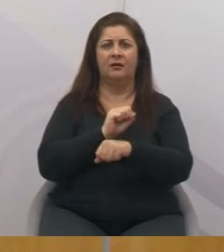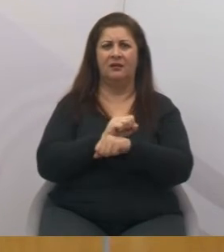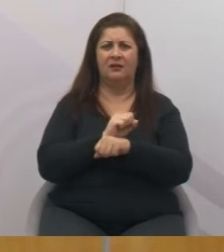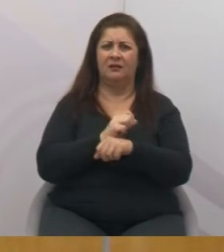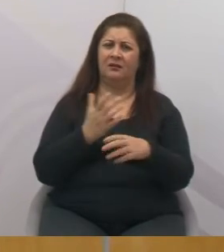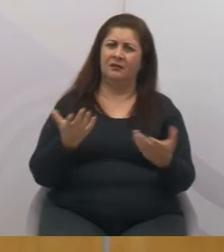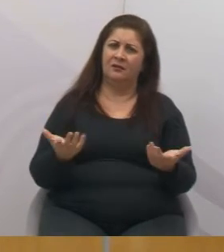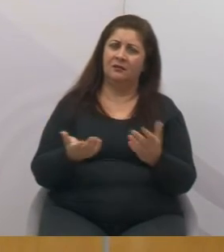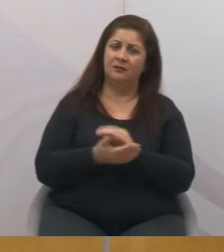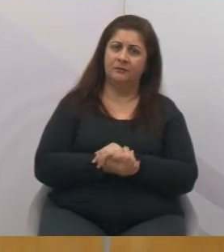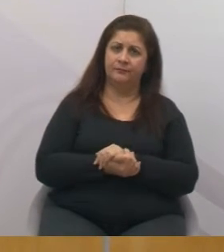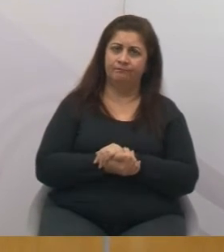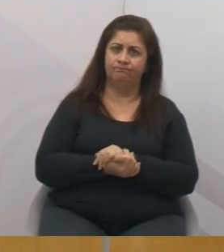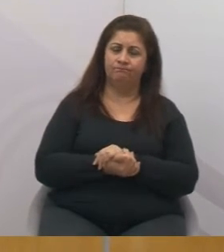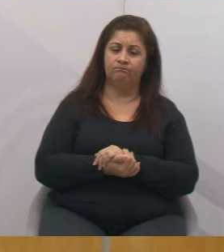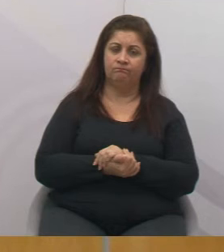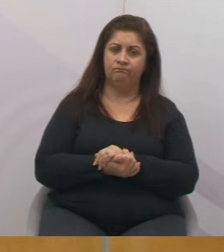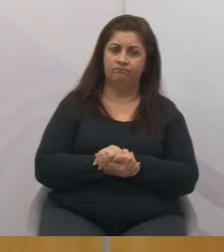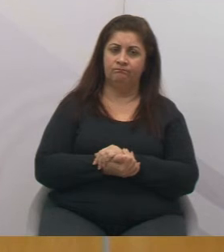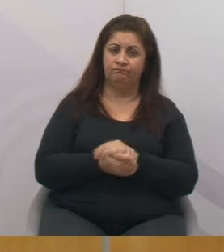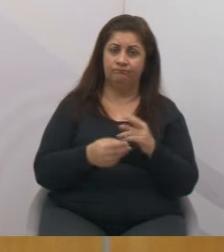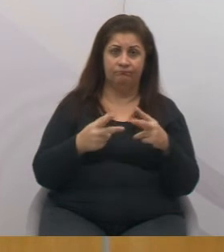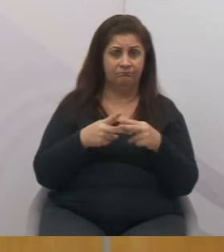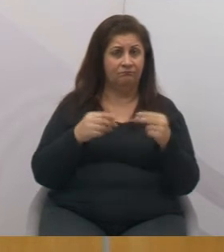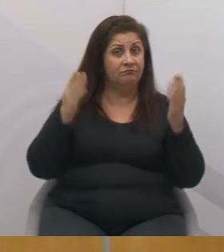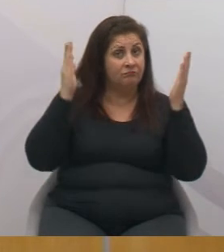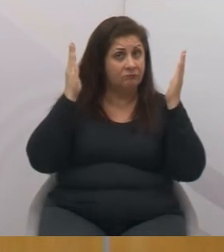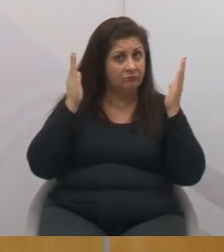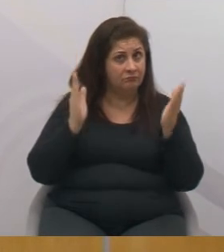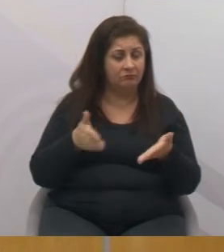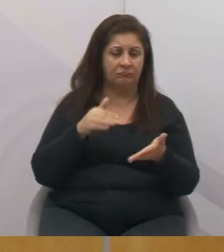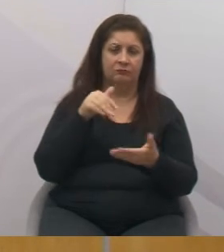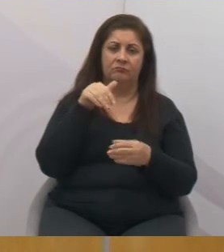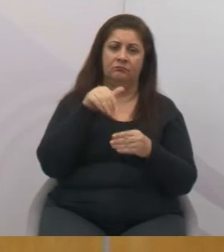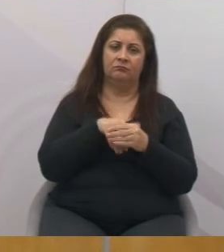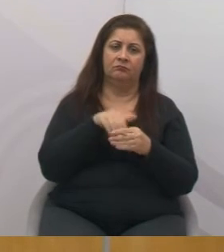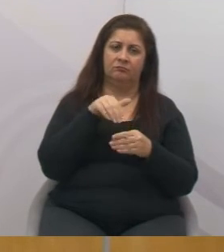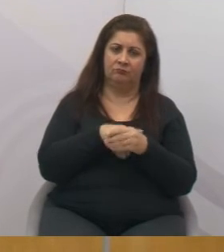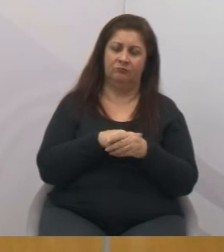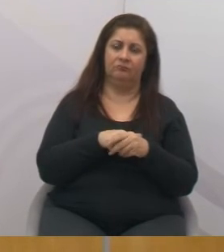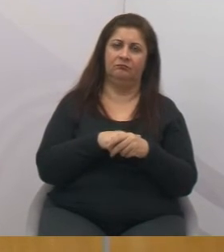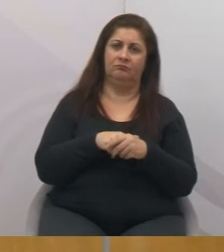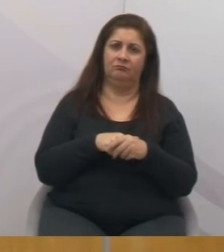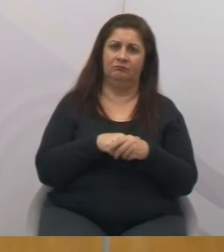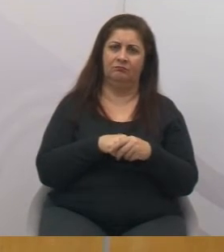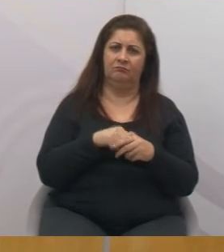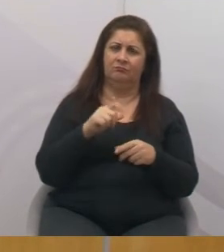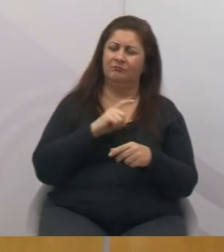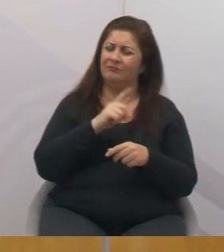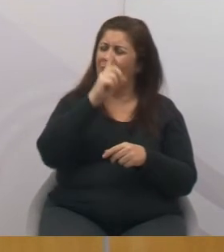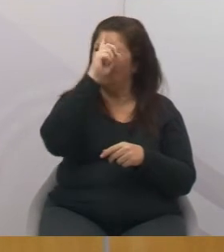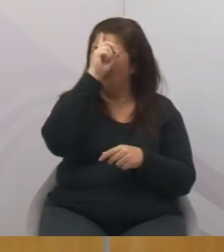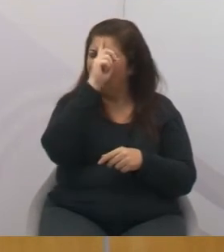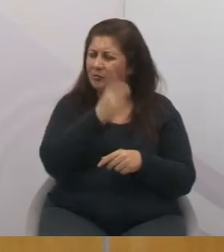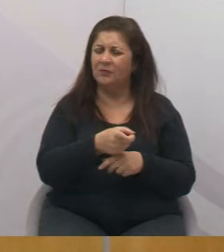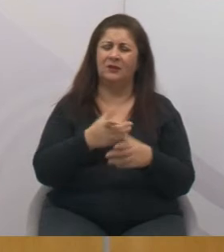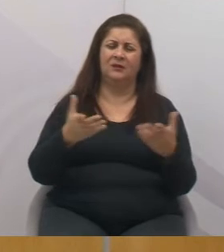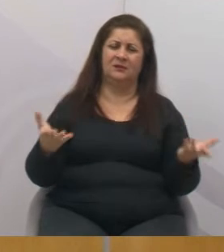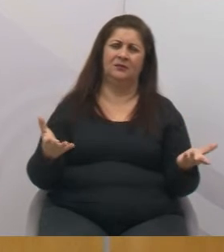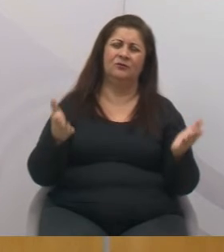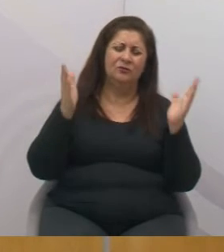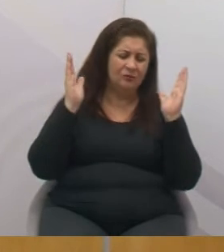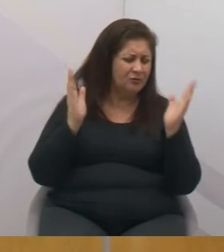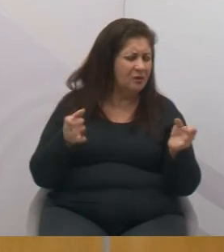ambiental? Coisas que nós já votamos e já tinha obrigação de ter sido